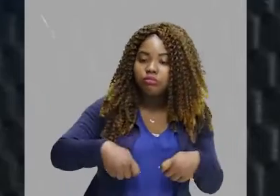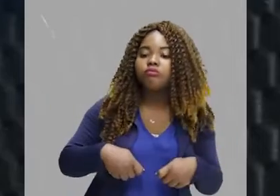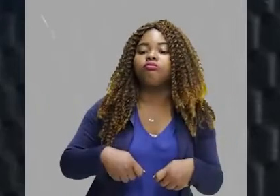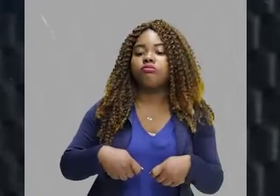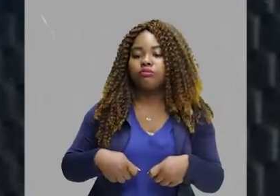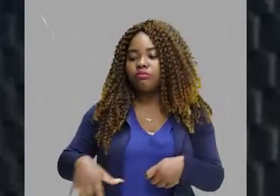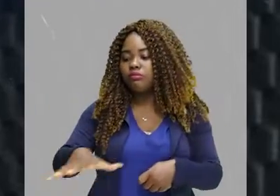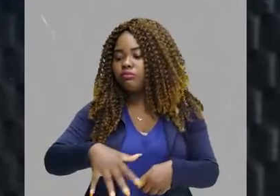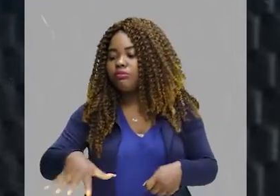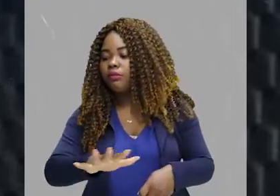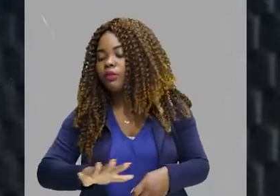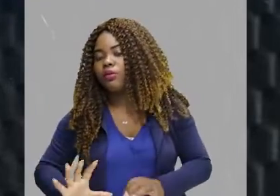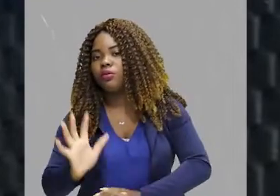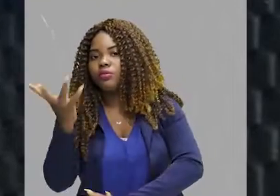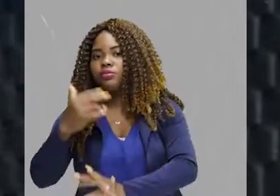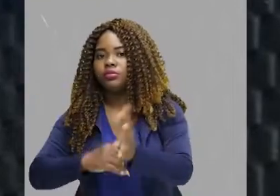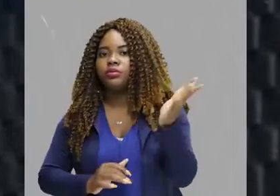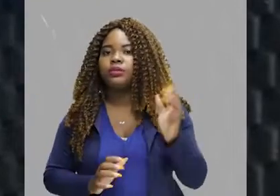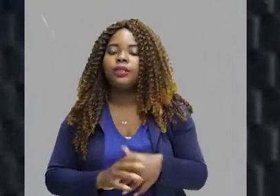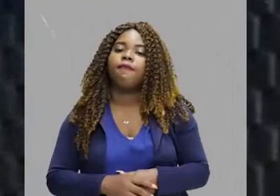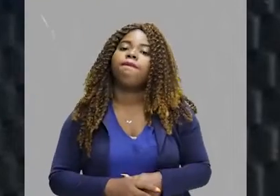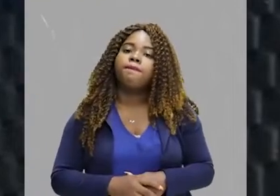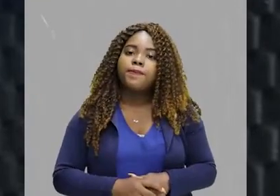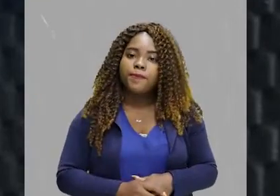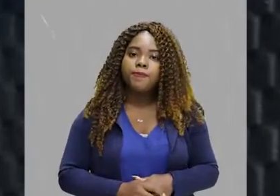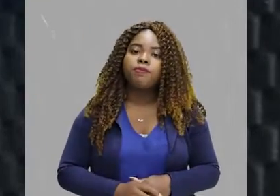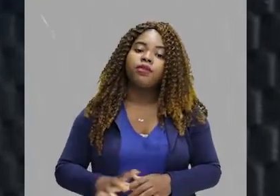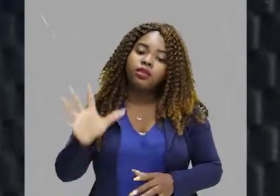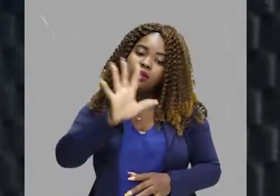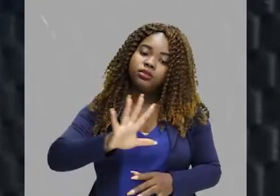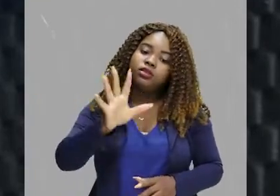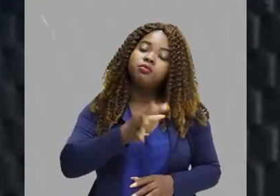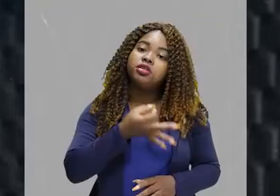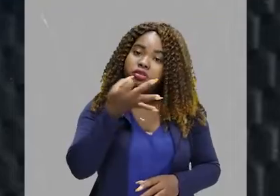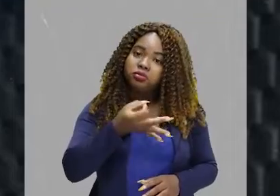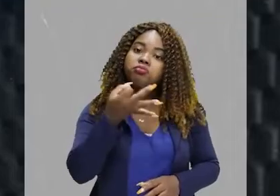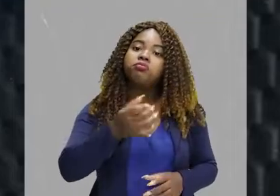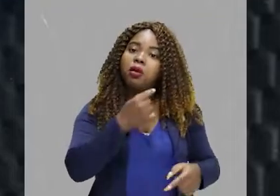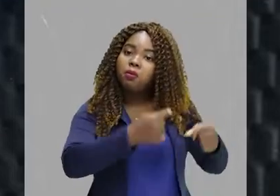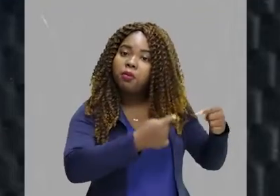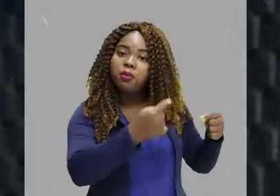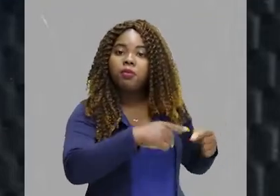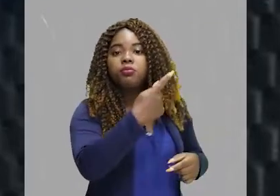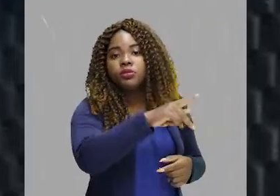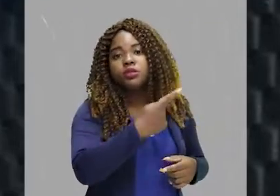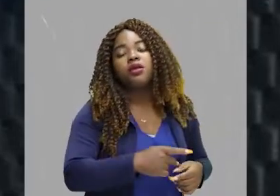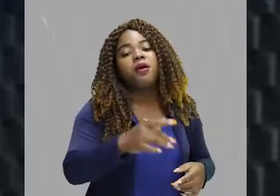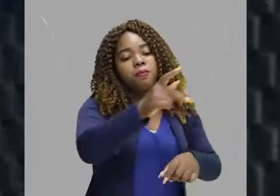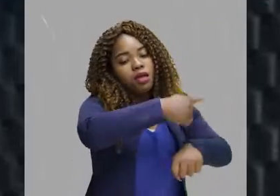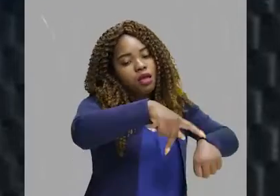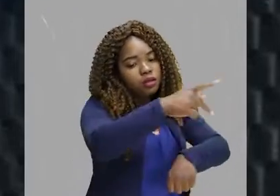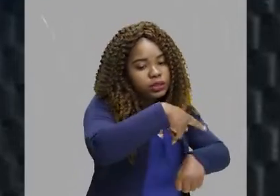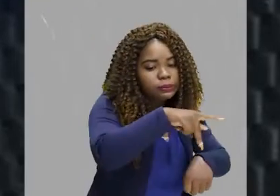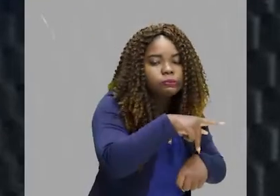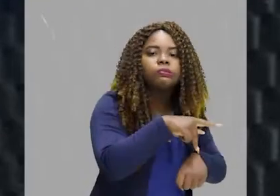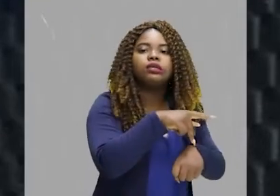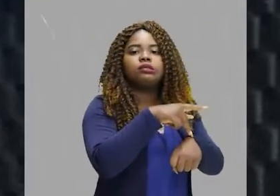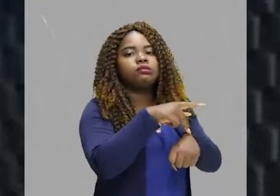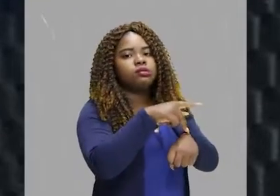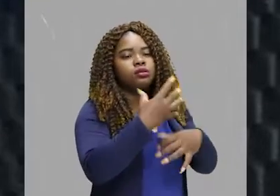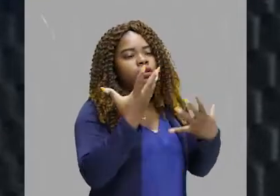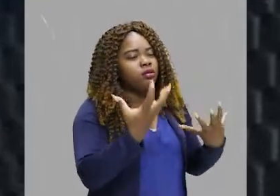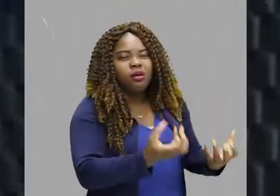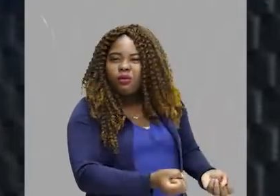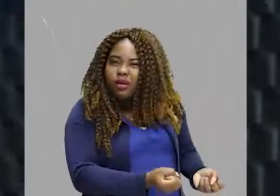em relação ao meio ambiente. E geralmente é isso que se usa como argumento, ou como critério, pelos países que não validam, né,